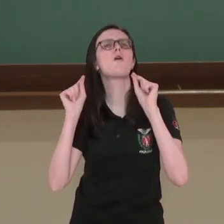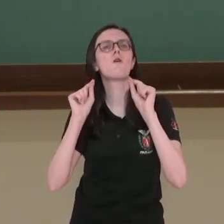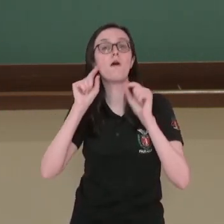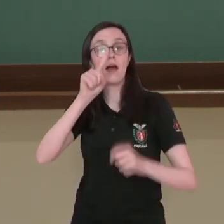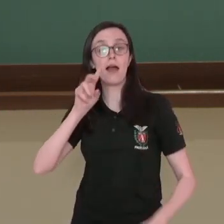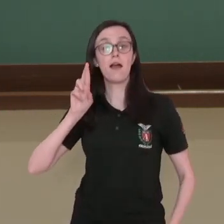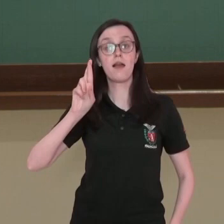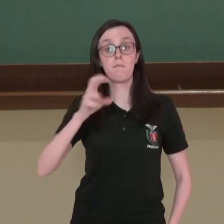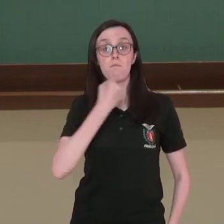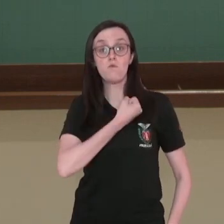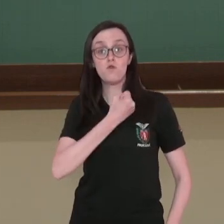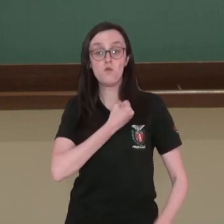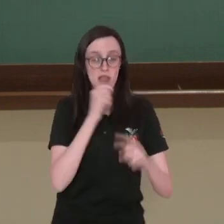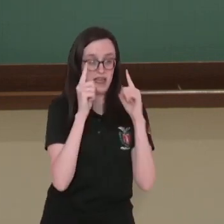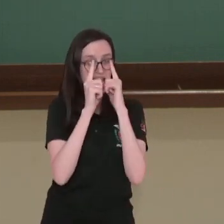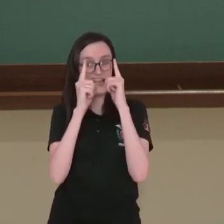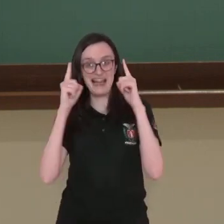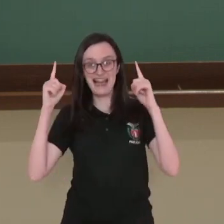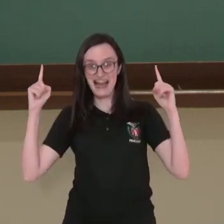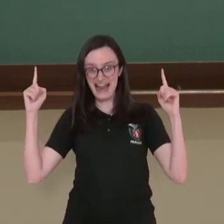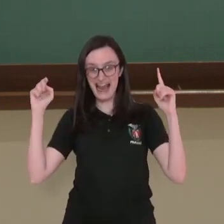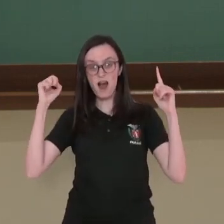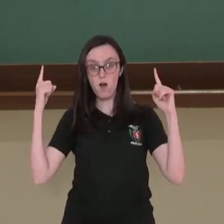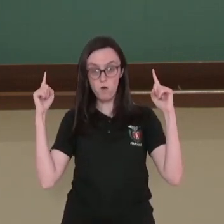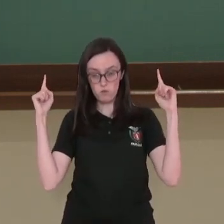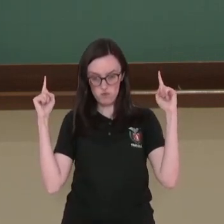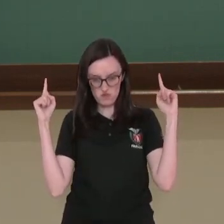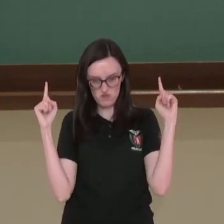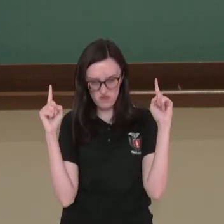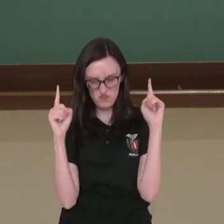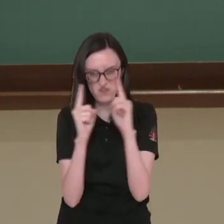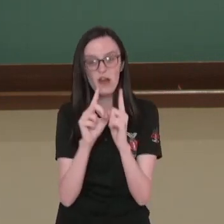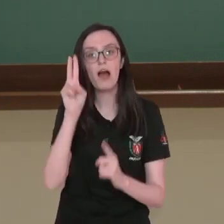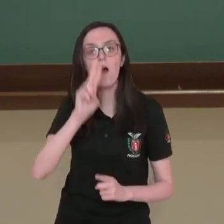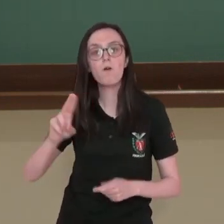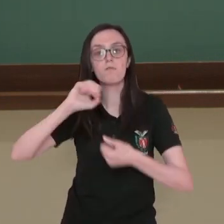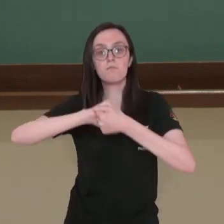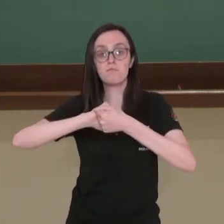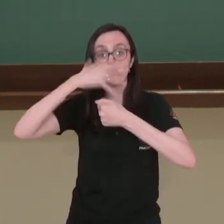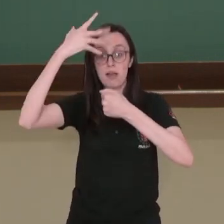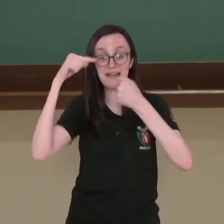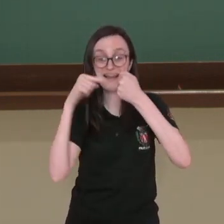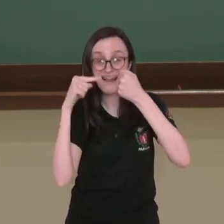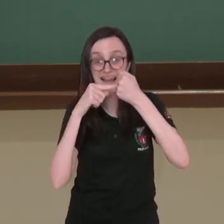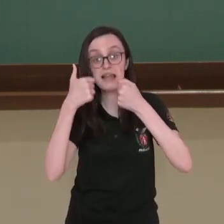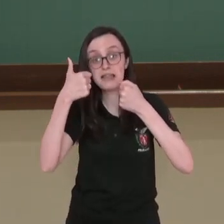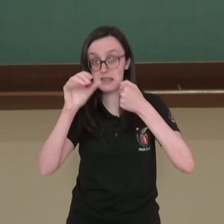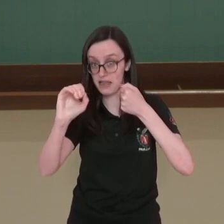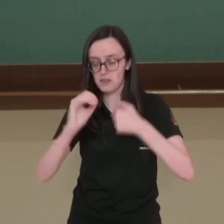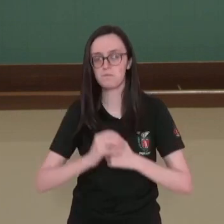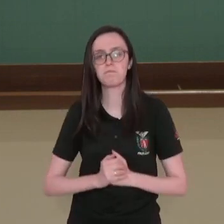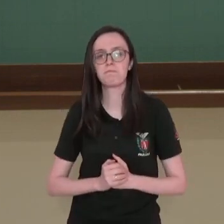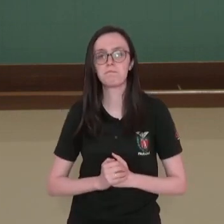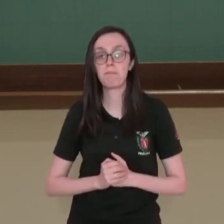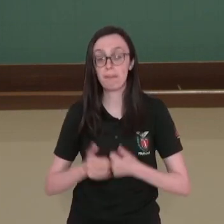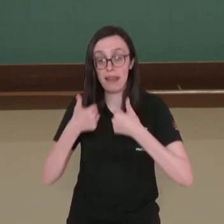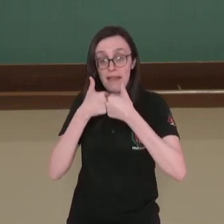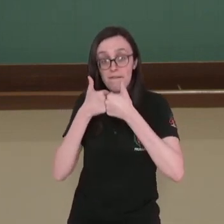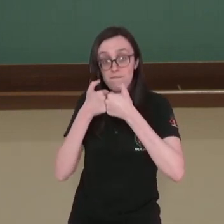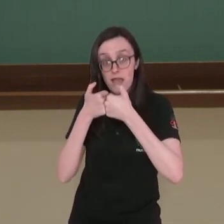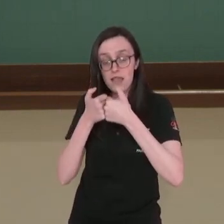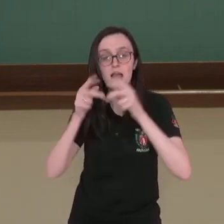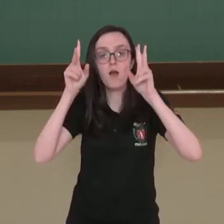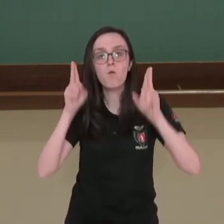representar números grandes ou pequenos usando uma potência de base 10, tá? A física, assim